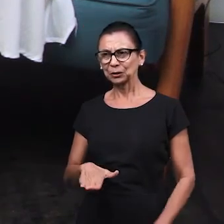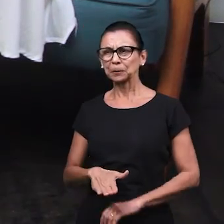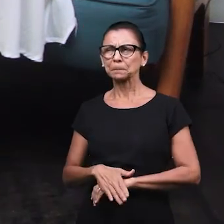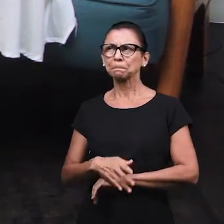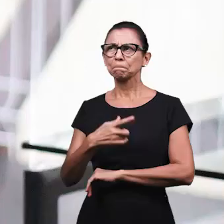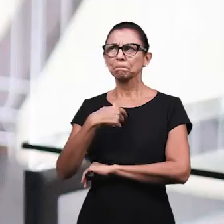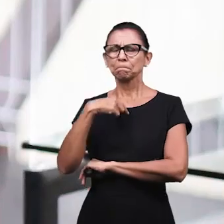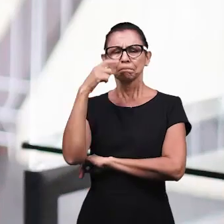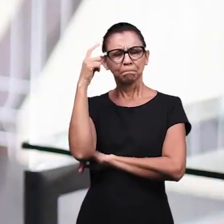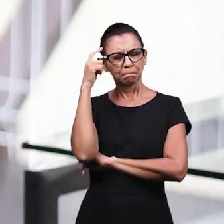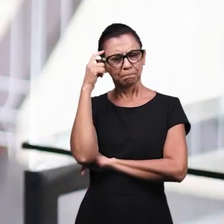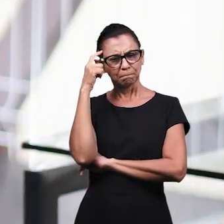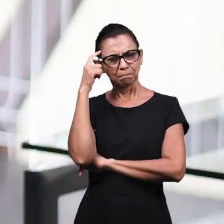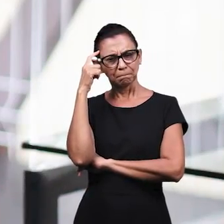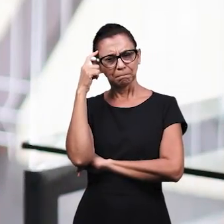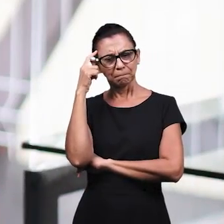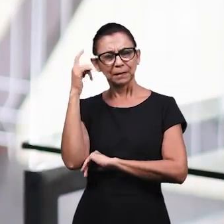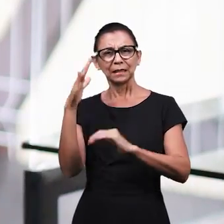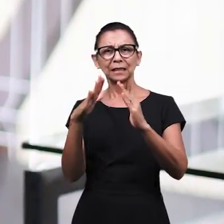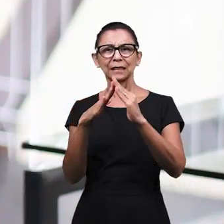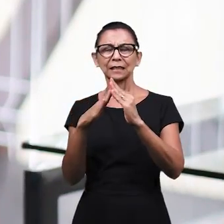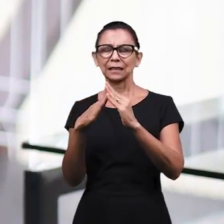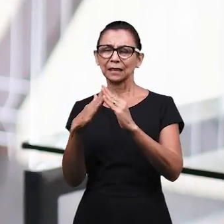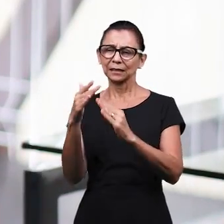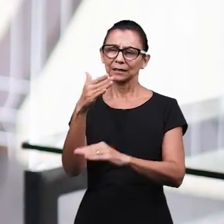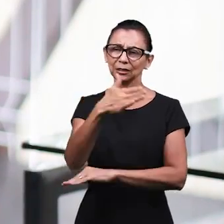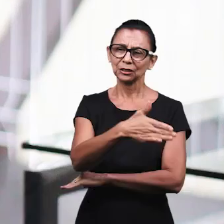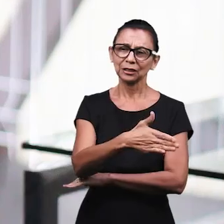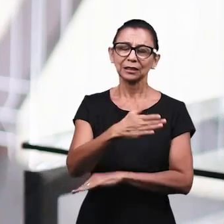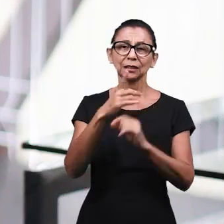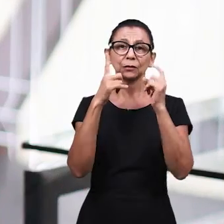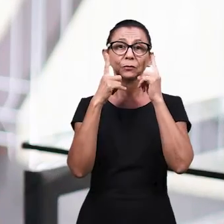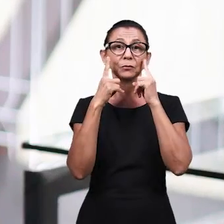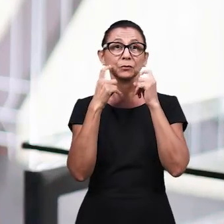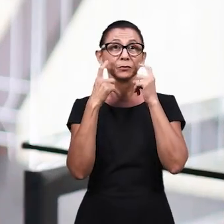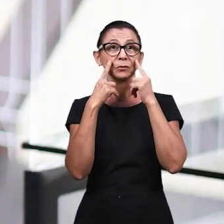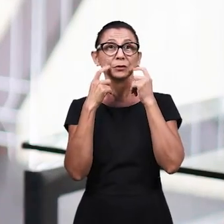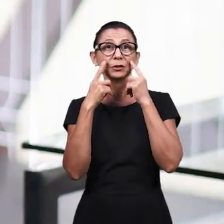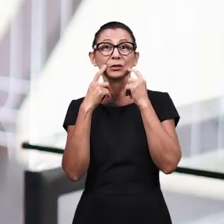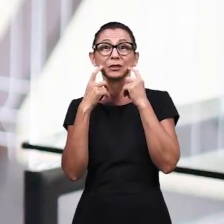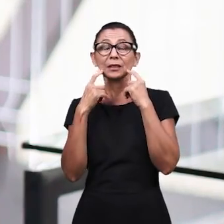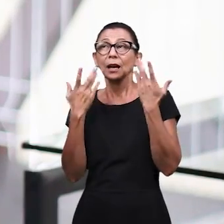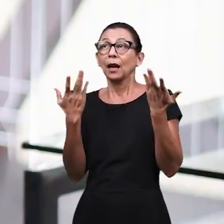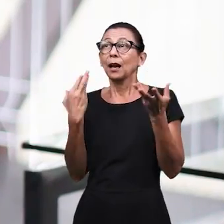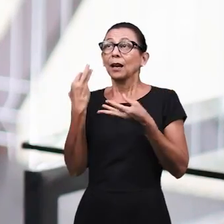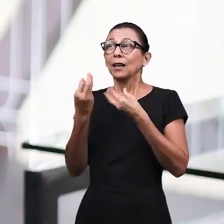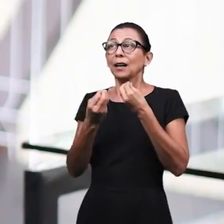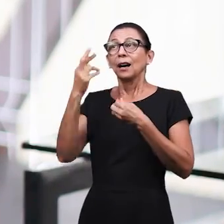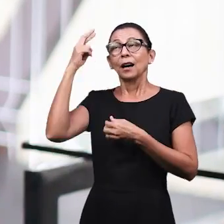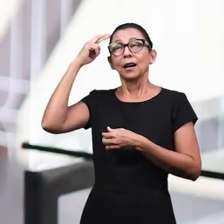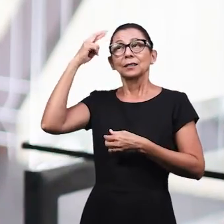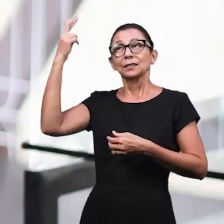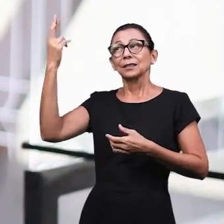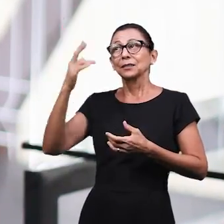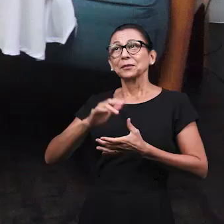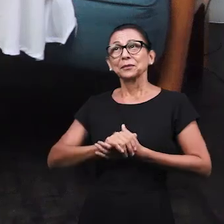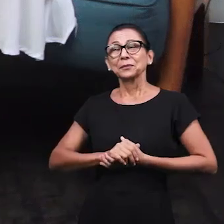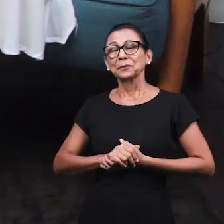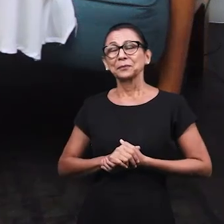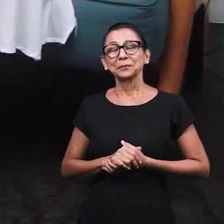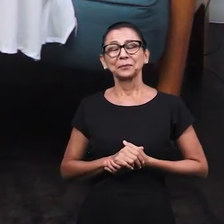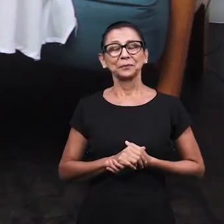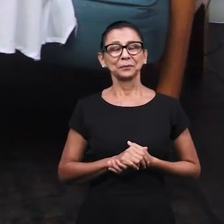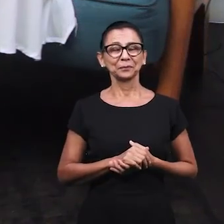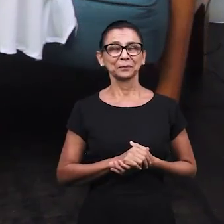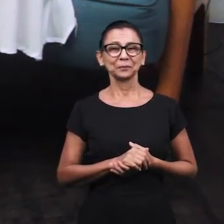casa, eu fui chorar aos pés do Senhor, para que o Senhor pudesse me dar essa condição. Porque